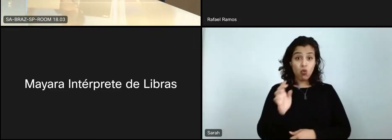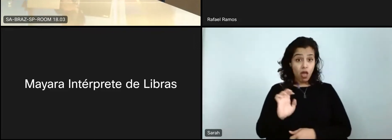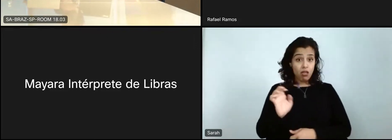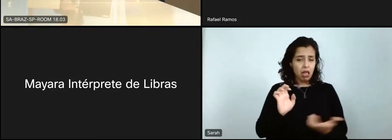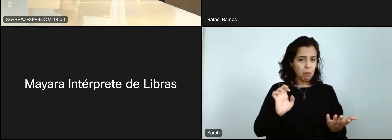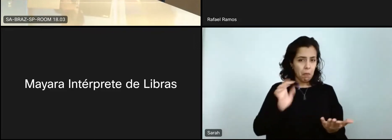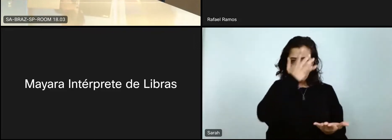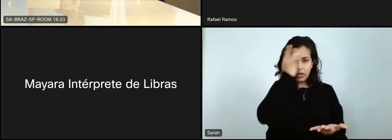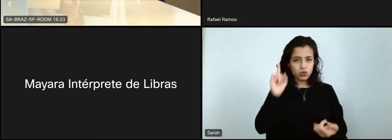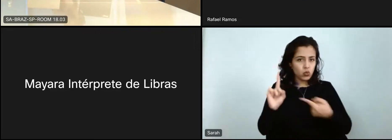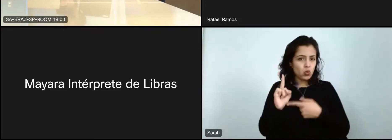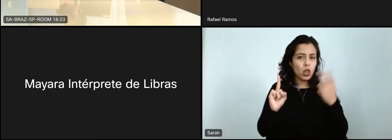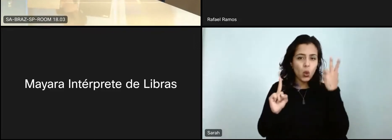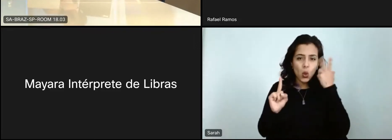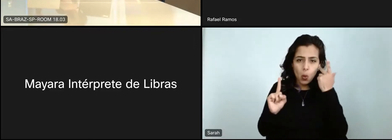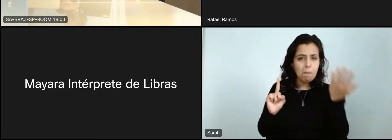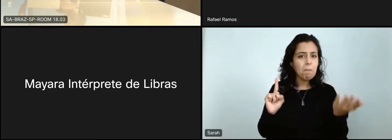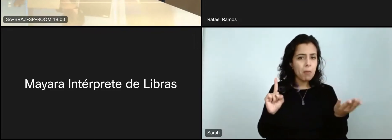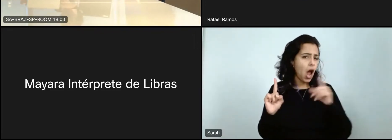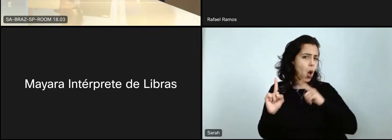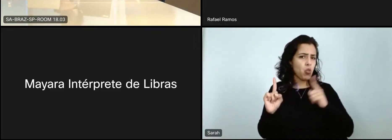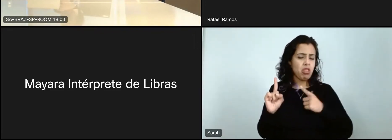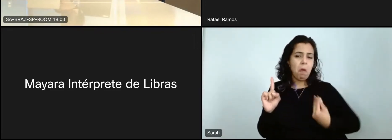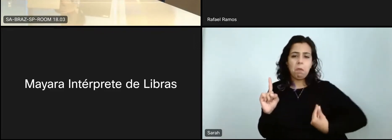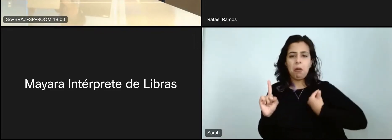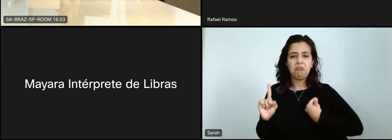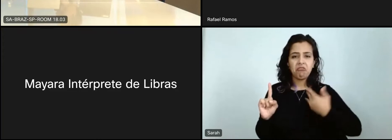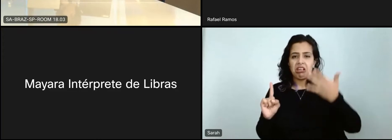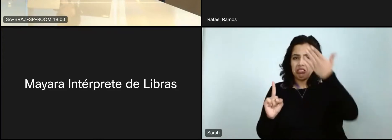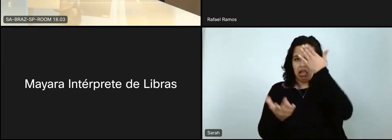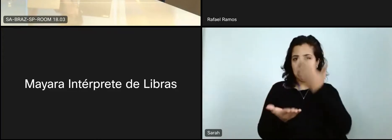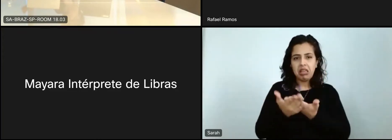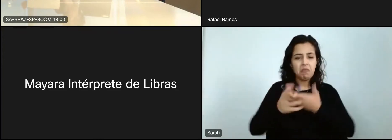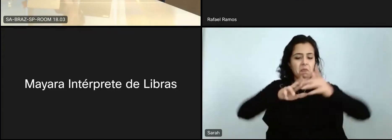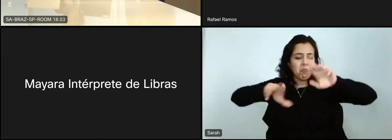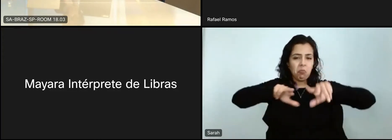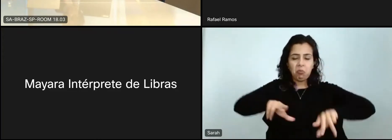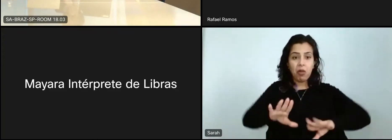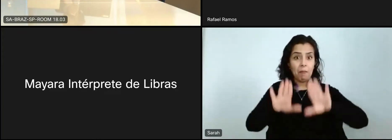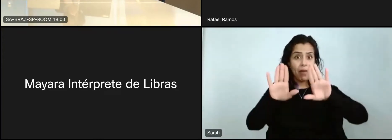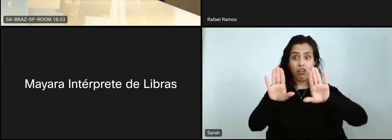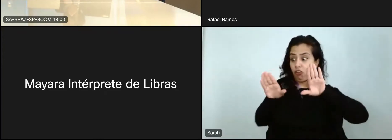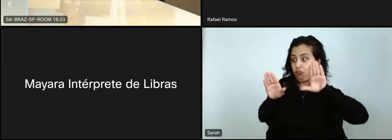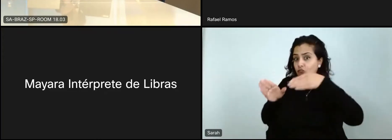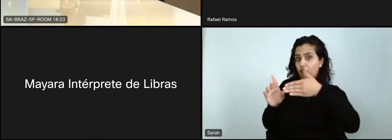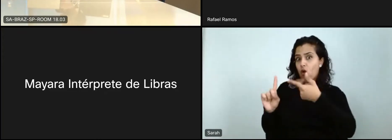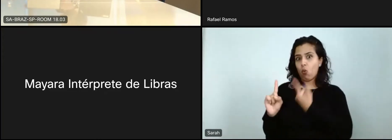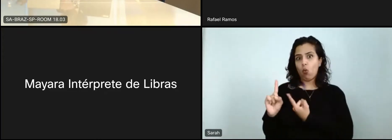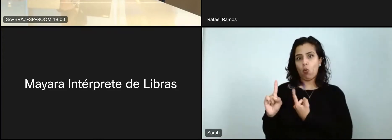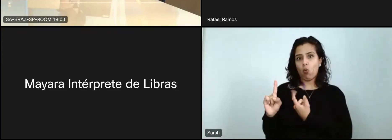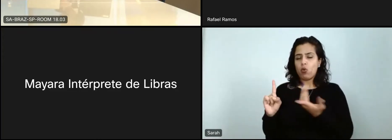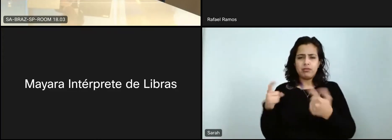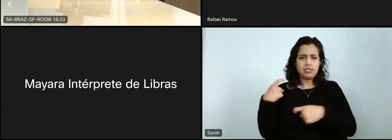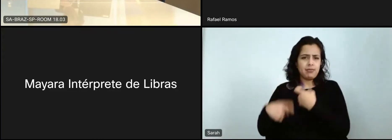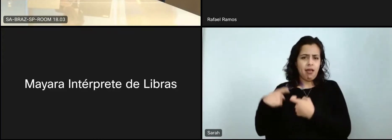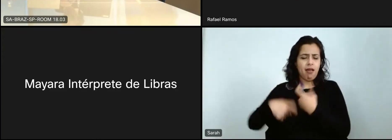têm suas crenças diferentes, tal, mas não podem ser apontados ou classificados como tal, Ou né? resumidas a isso,